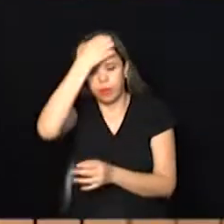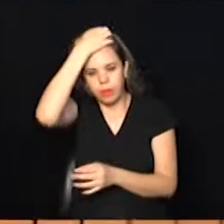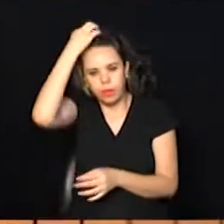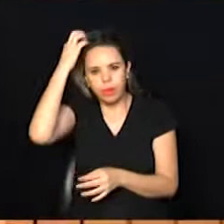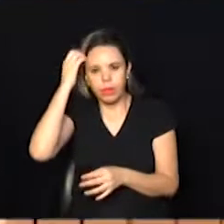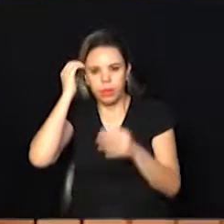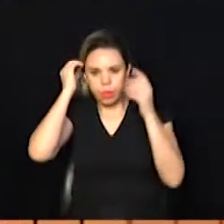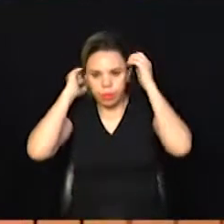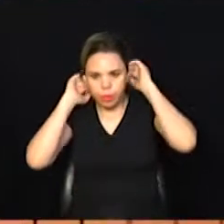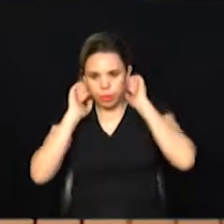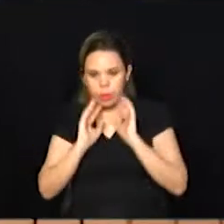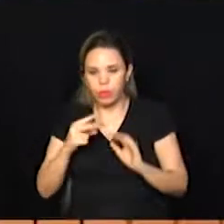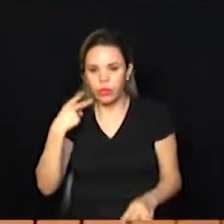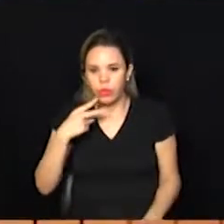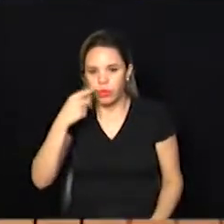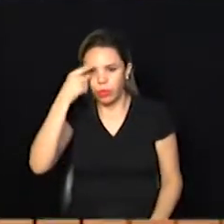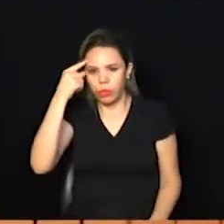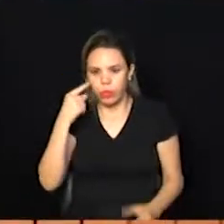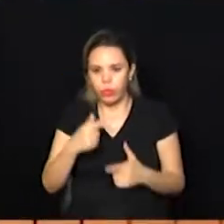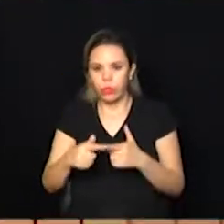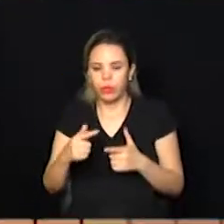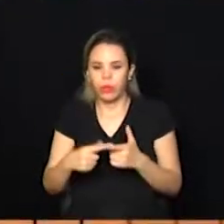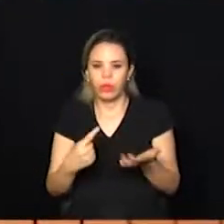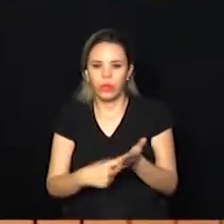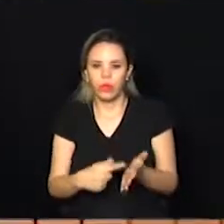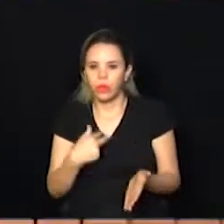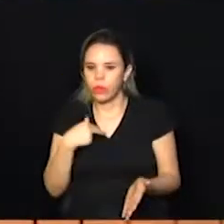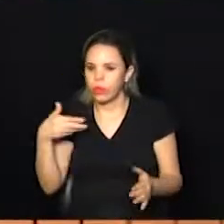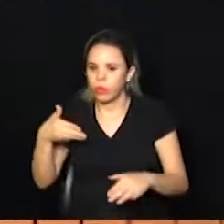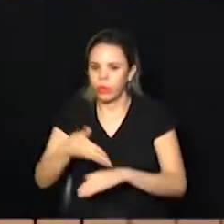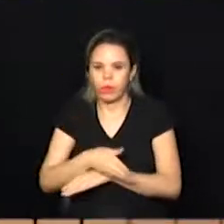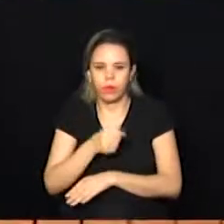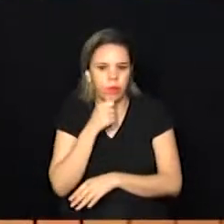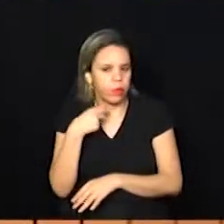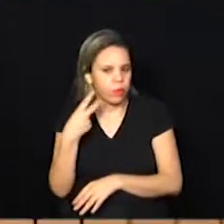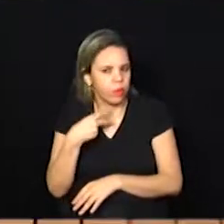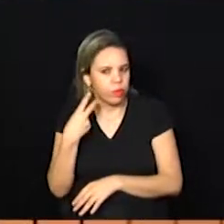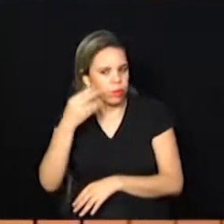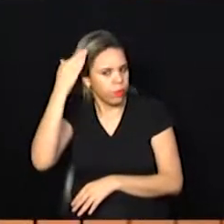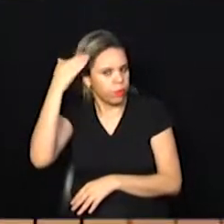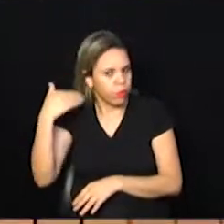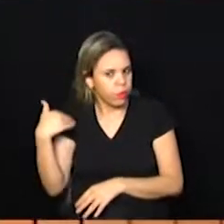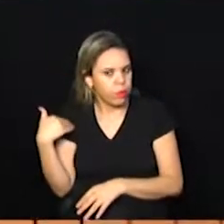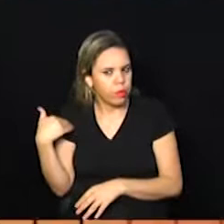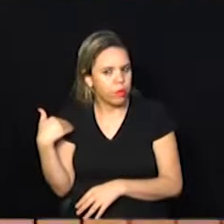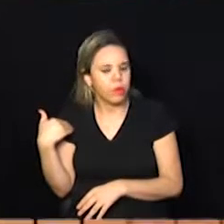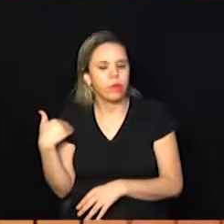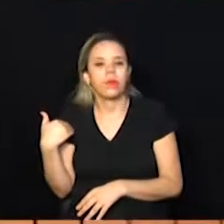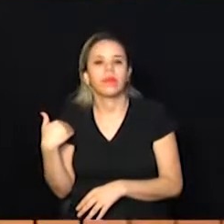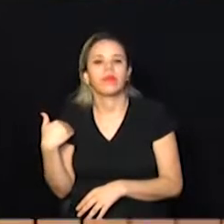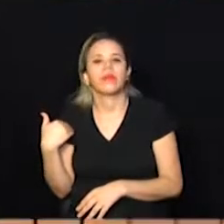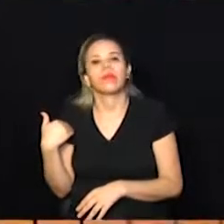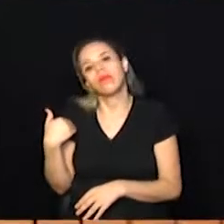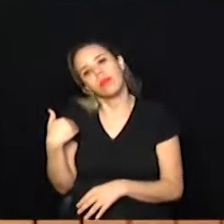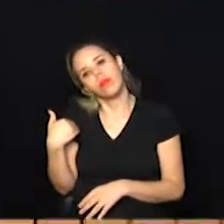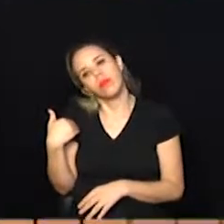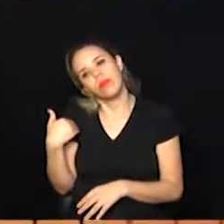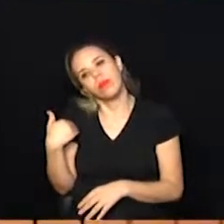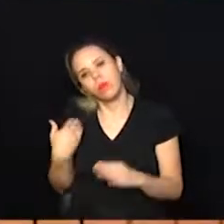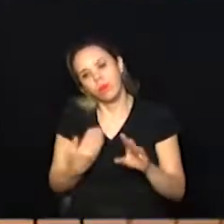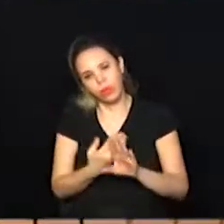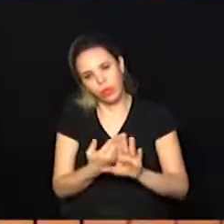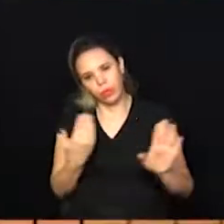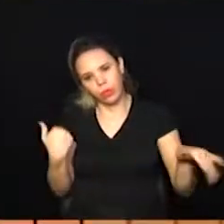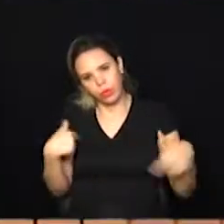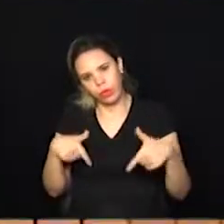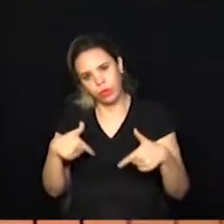vereadora Paula Miguel teve um problema de agenda e não vai poder vir, e a vereadora Débora Palermo, ela está de afastamento,